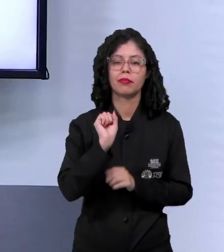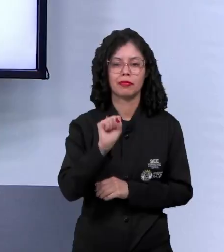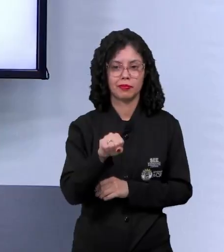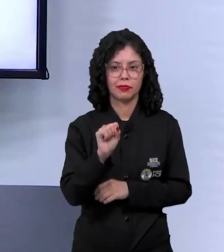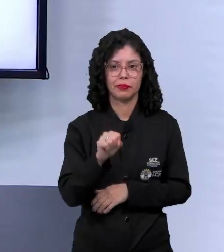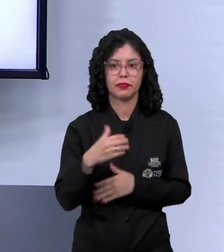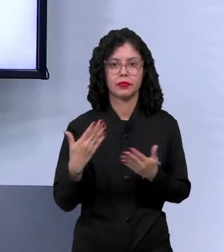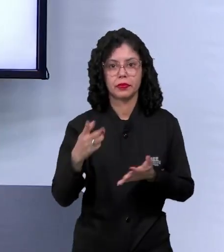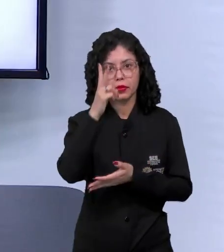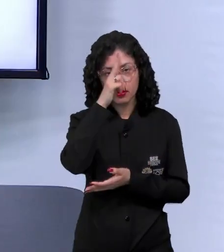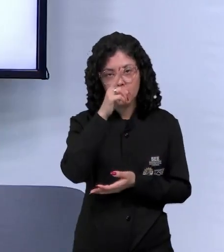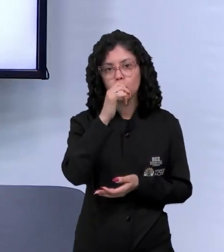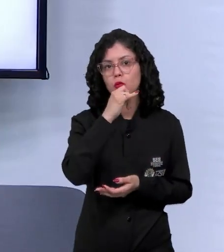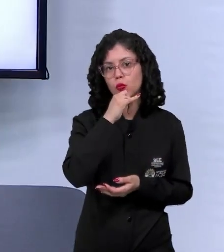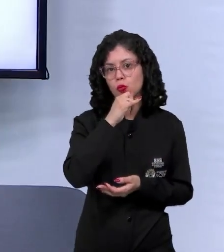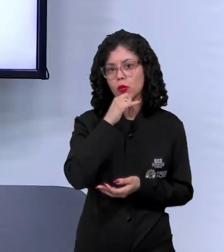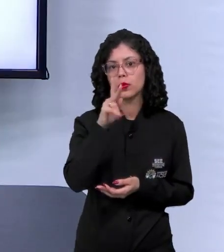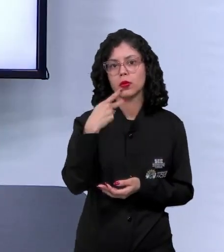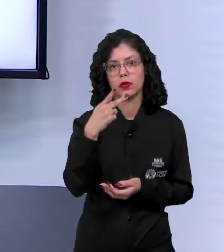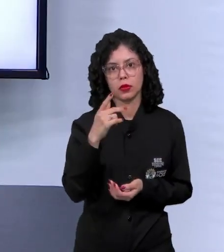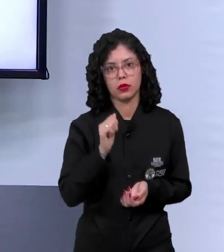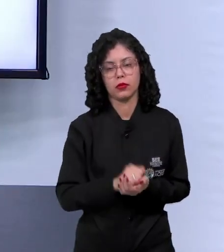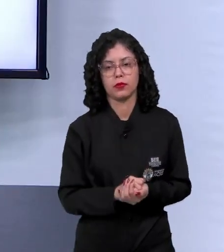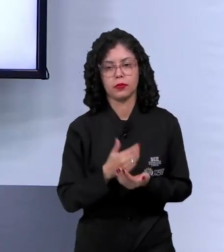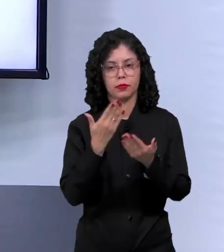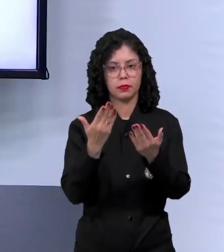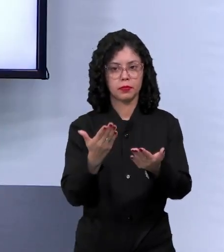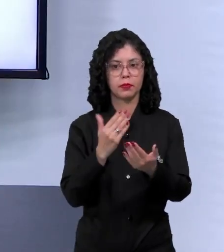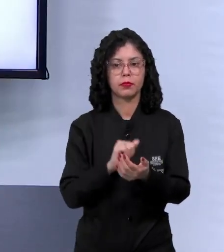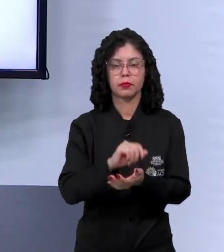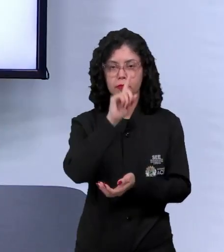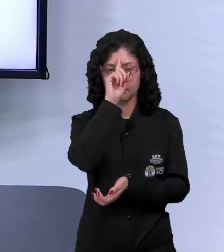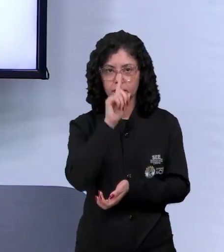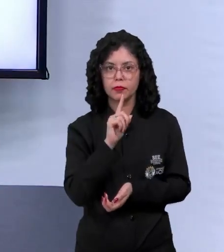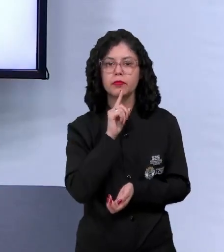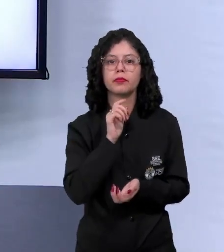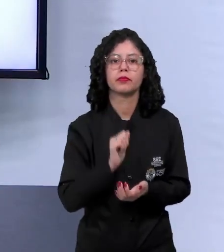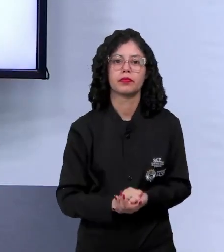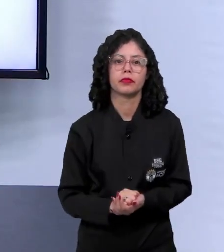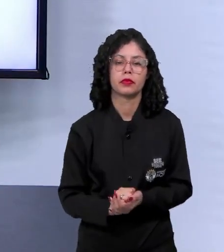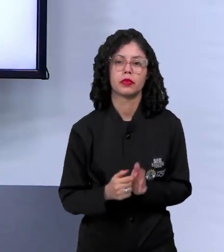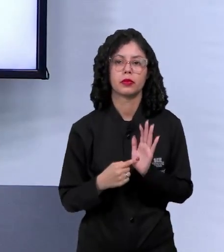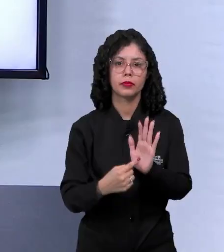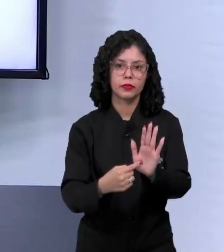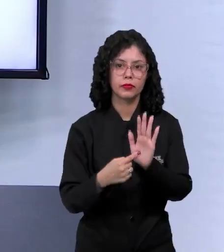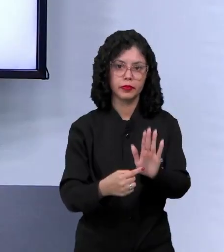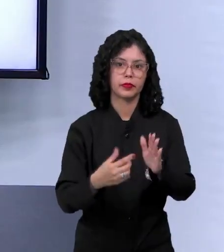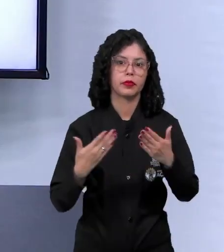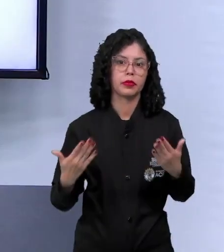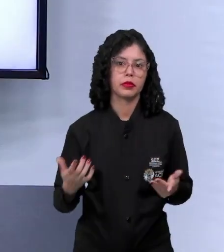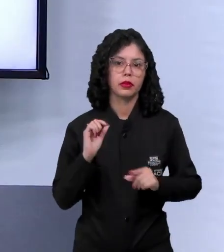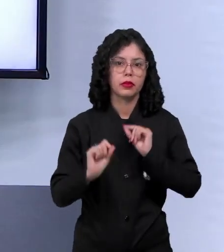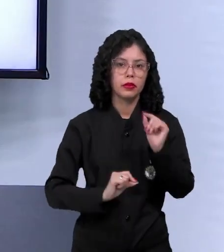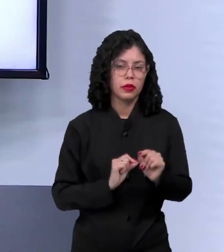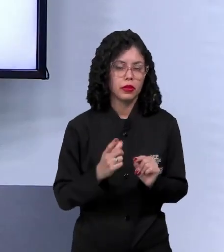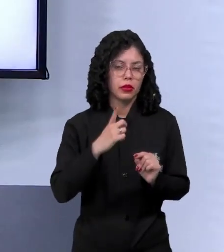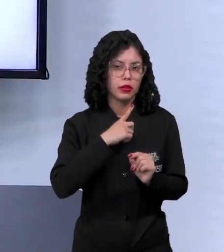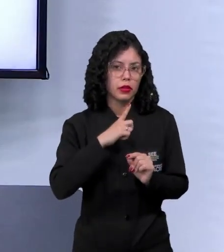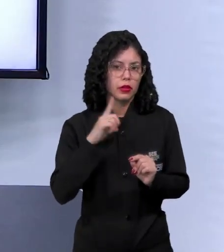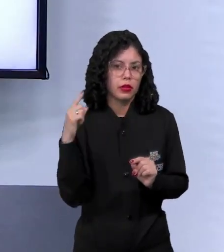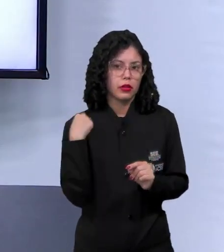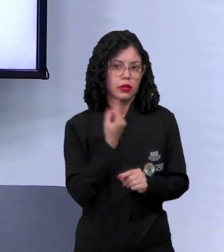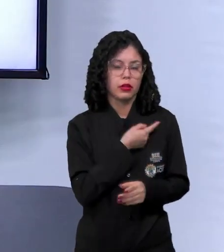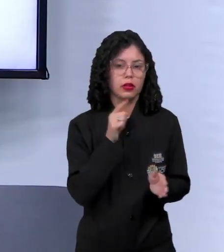mesmo. Lembra dos exemplos que eu citei lá para vocês, das imagens que foram mostradas? O que é que isso tem a ver com a